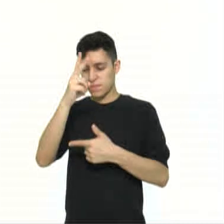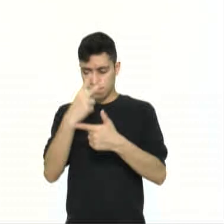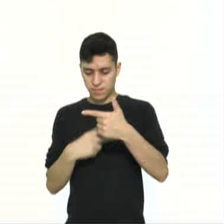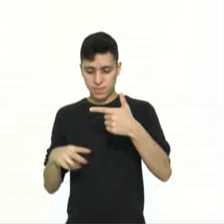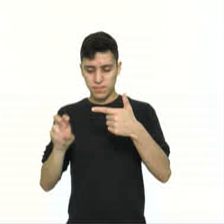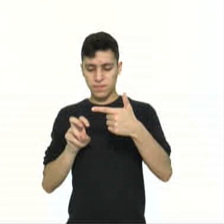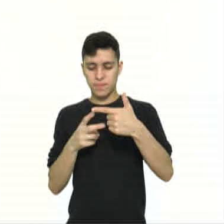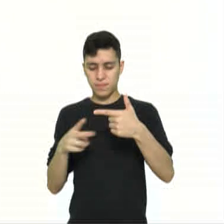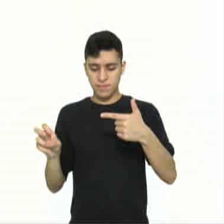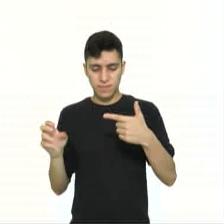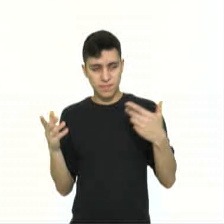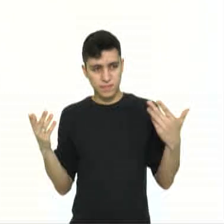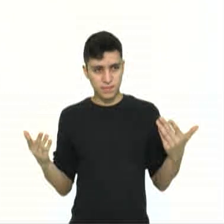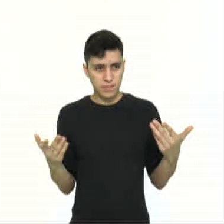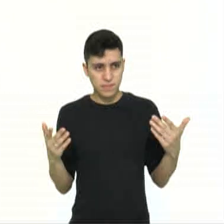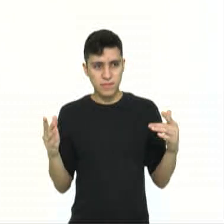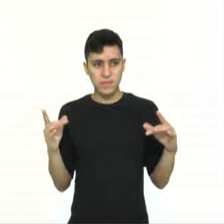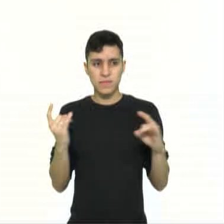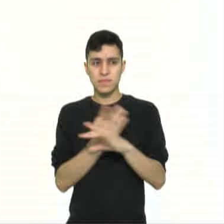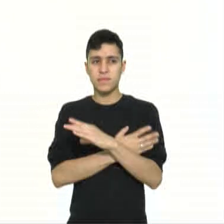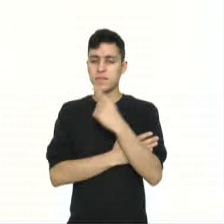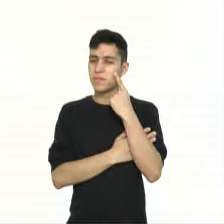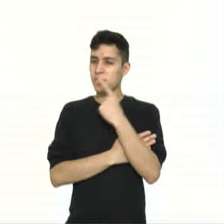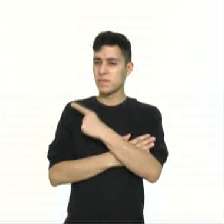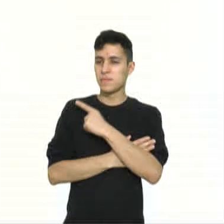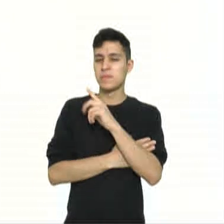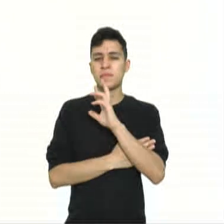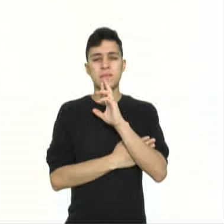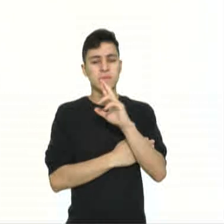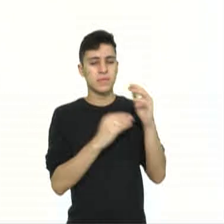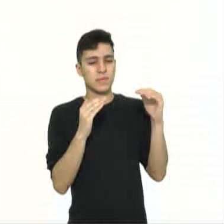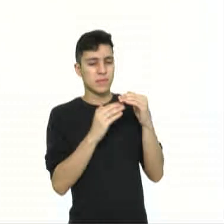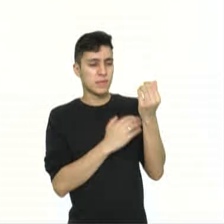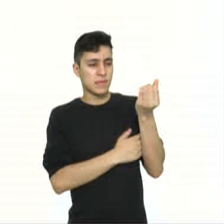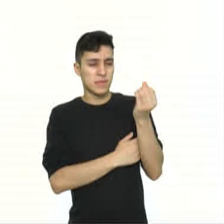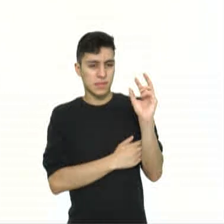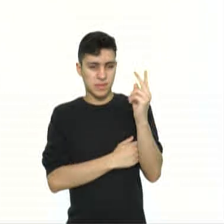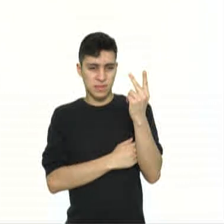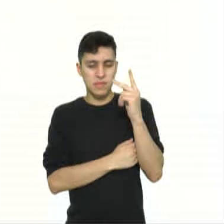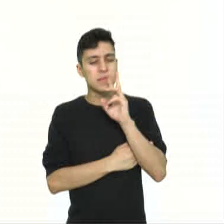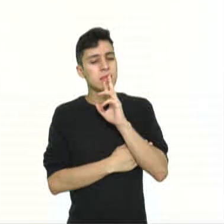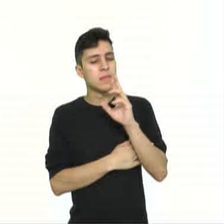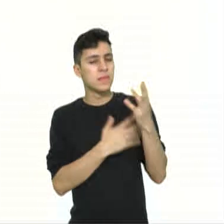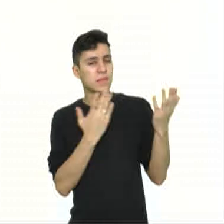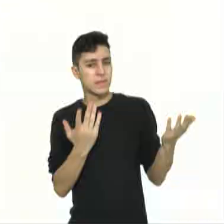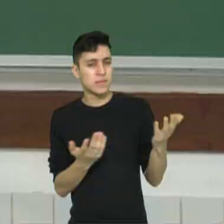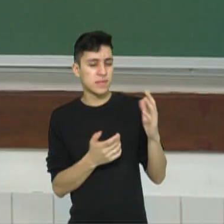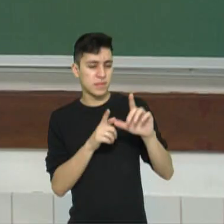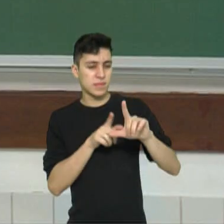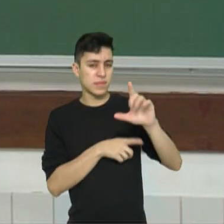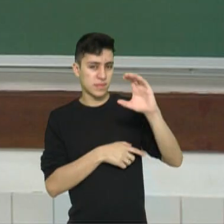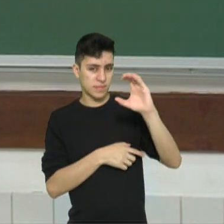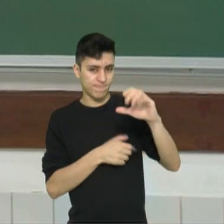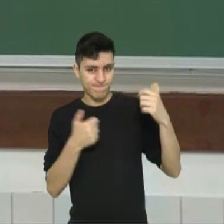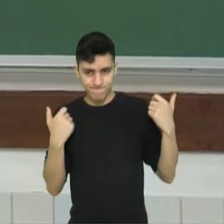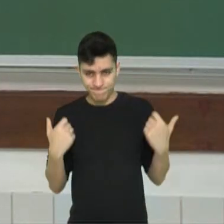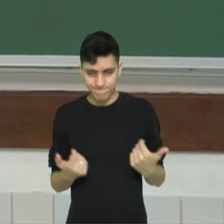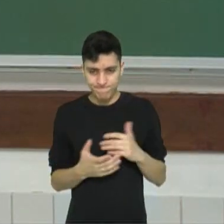dividindo. Temos então ali o nosso correspondente do sexto harmônico, ou seja, a nossa resposta ali então, a letra C,